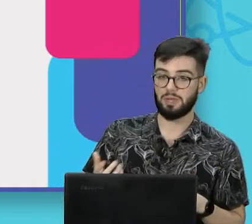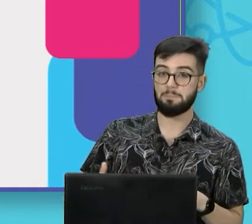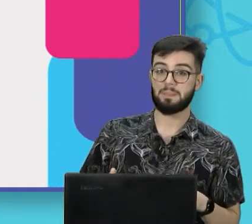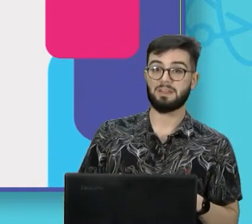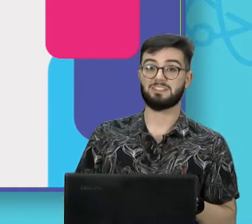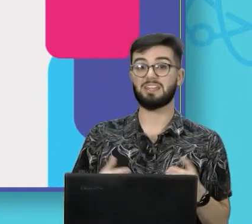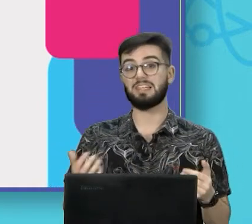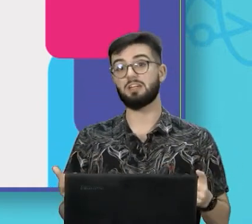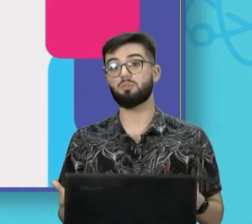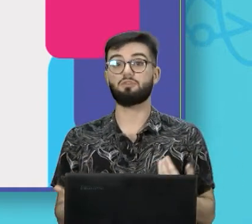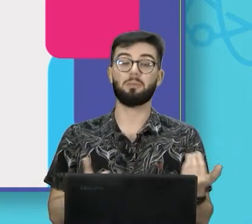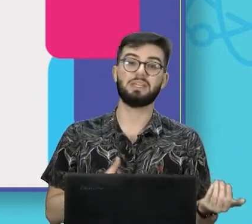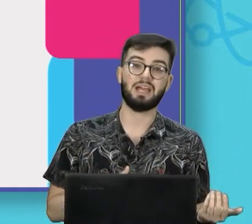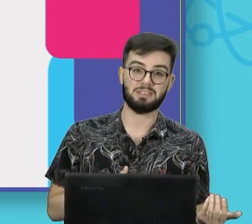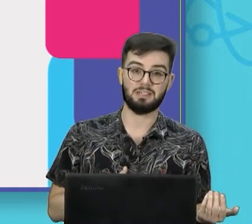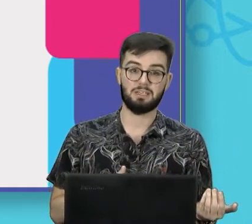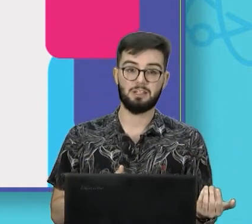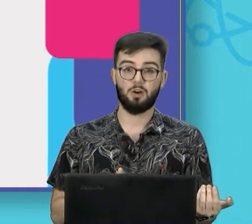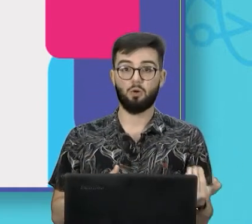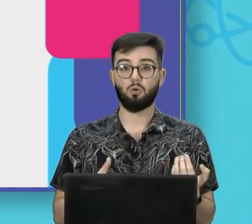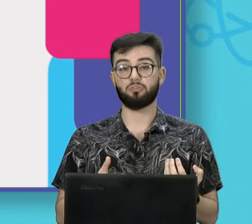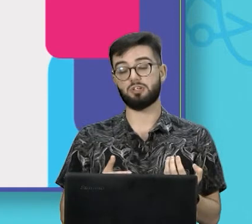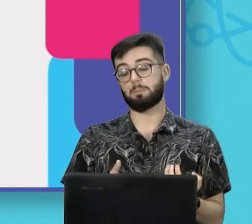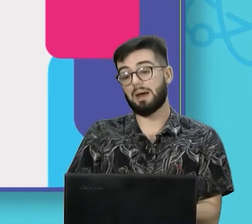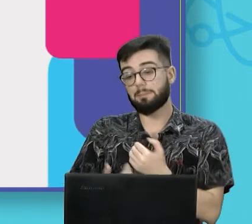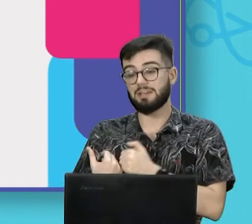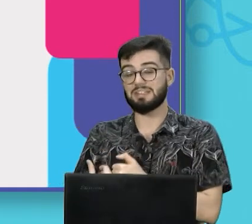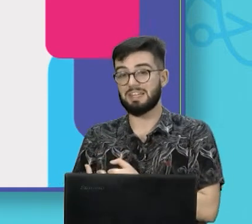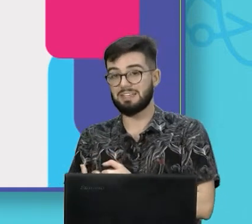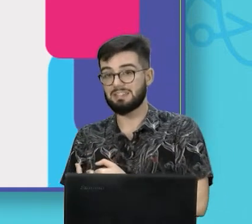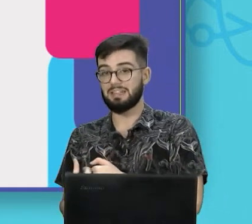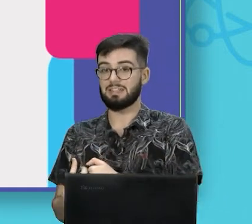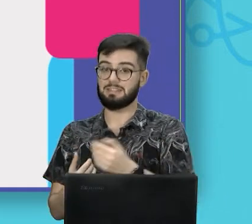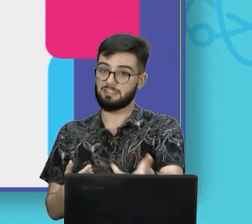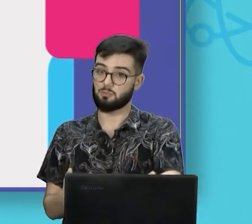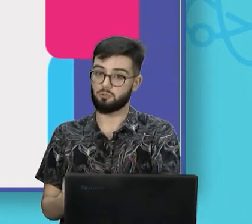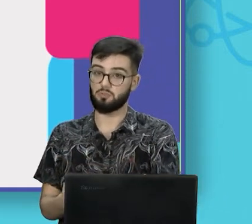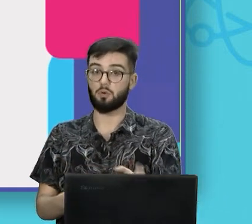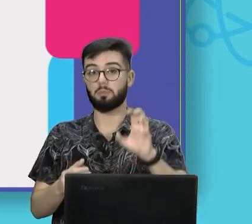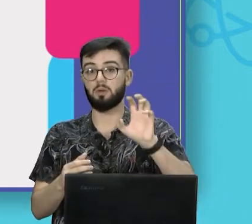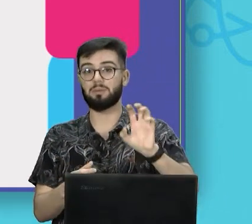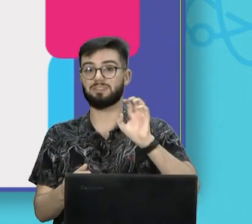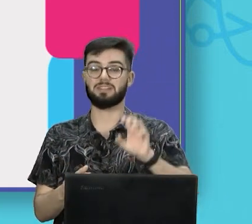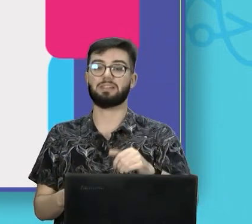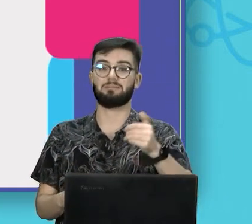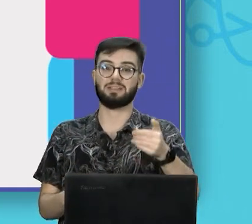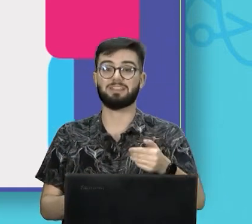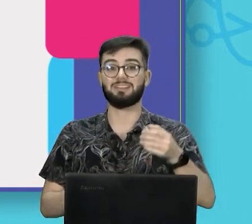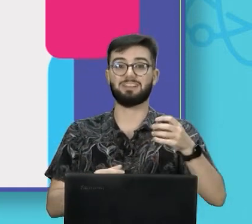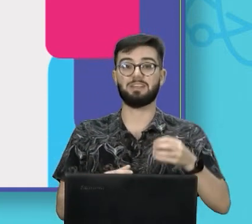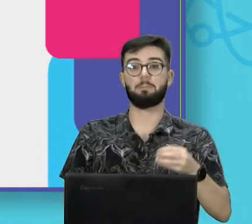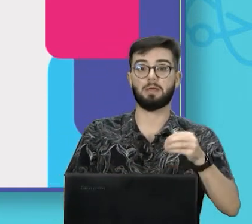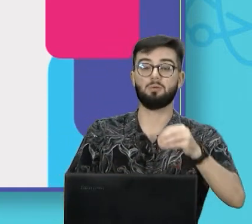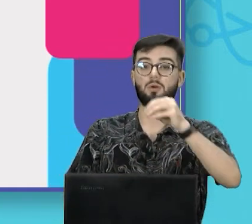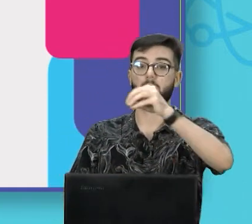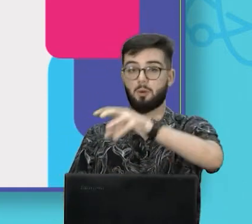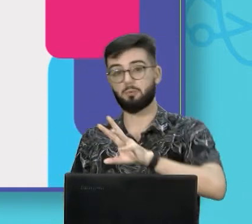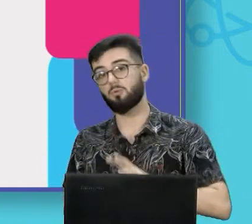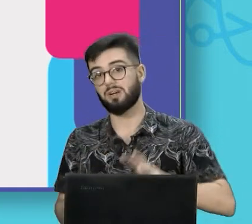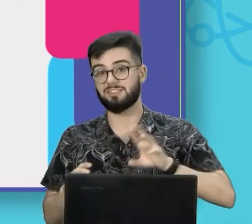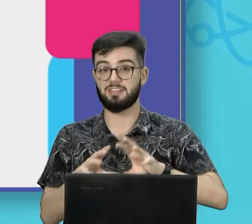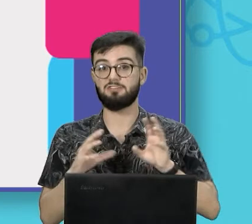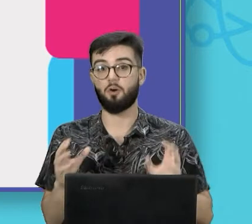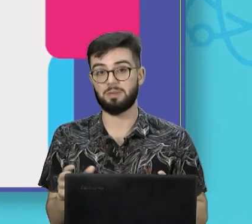Vargas conseguiu né ser eleito de forma indireta ou seja para Presidente nessa constituição primeiro presidente eleito a partir da loteria